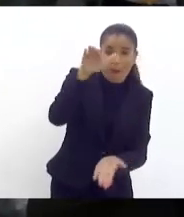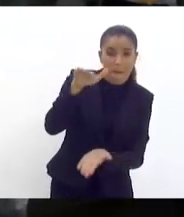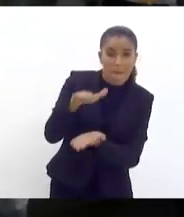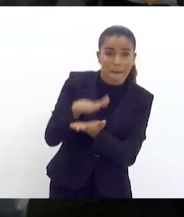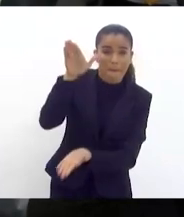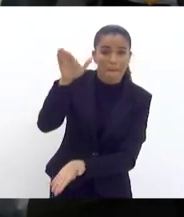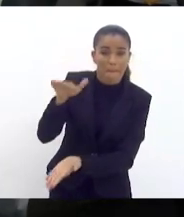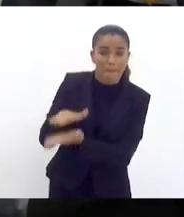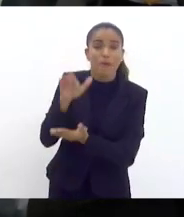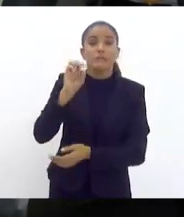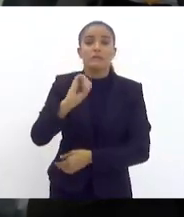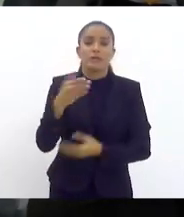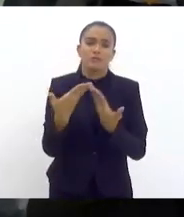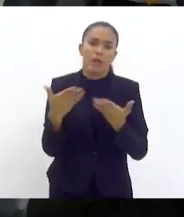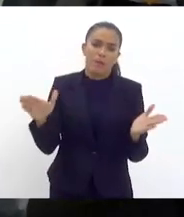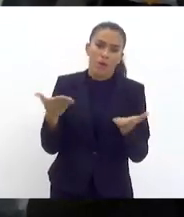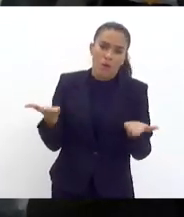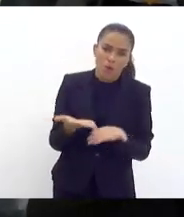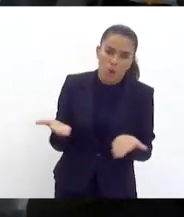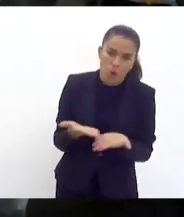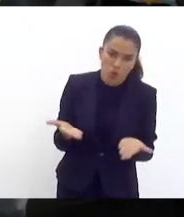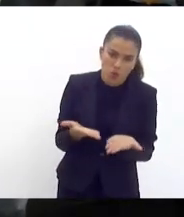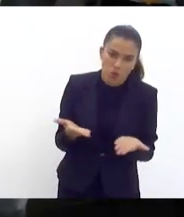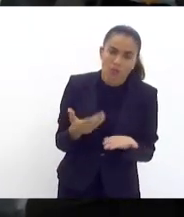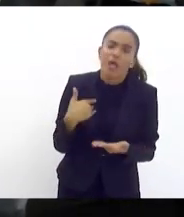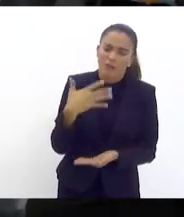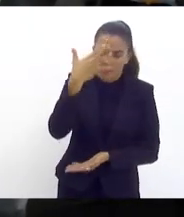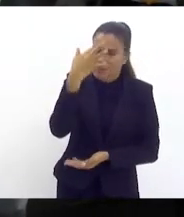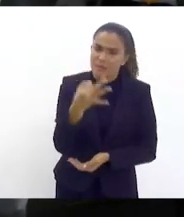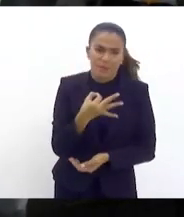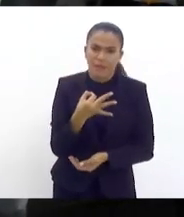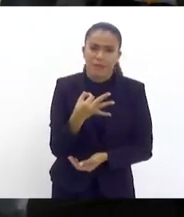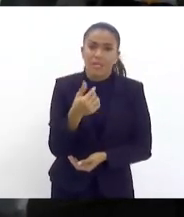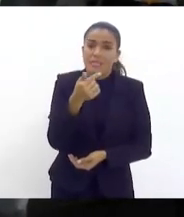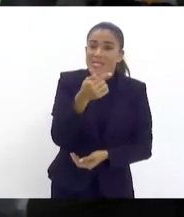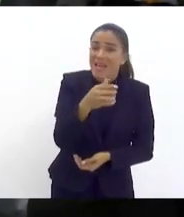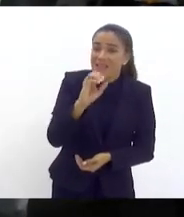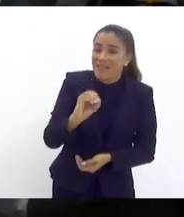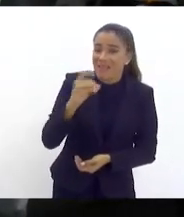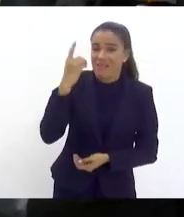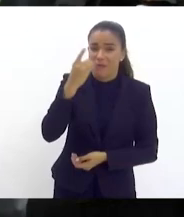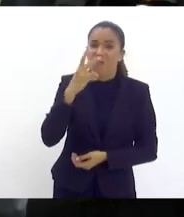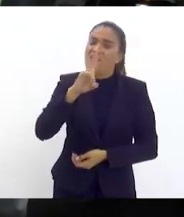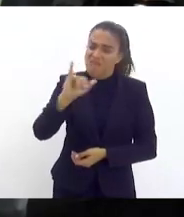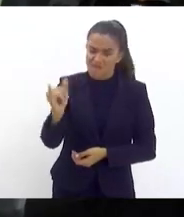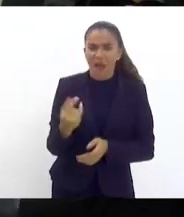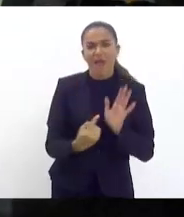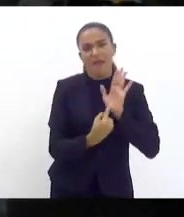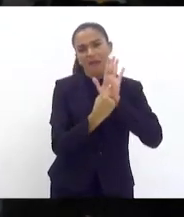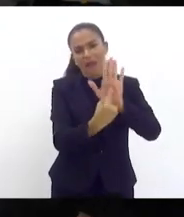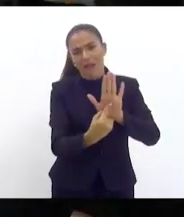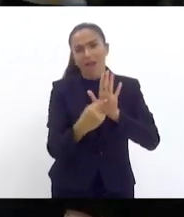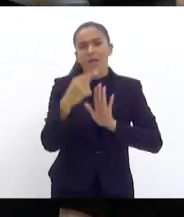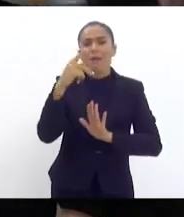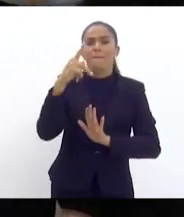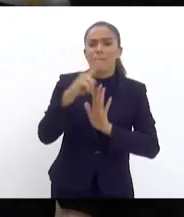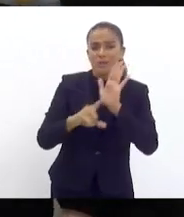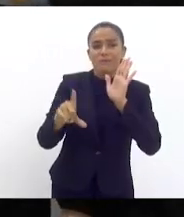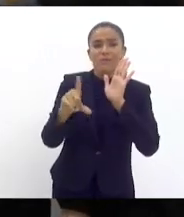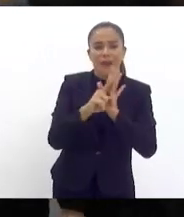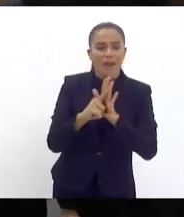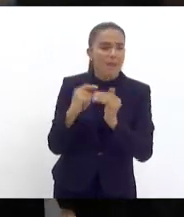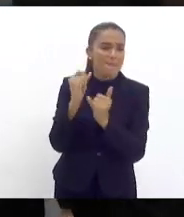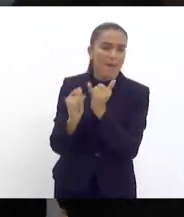se nós abrirmos esse precedente hoje, tenho convicção, todos os 70 deputados apresentarão projetos similares